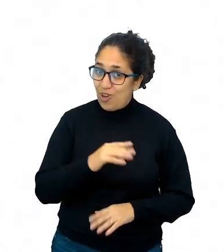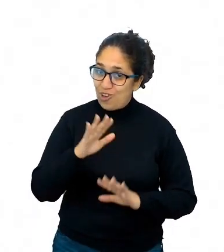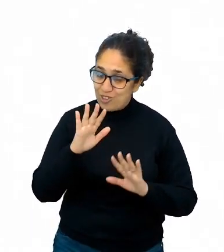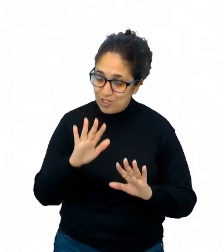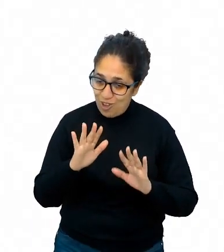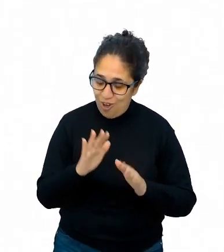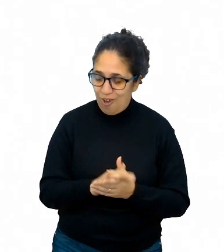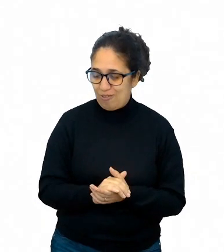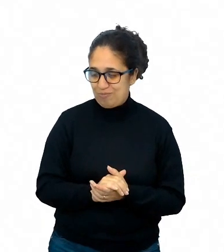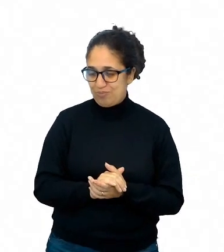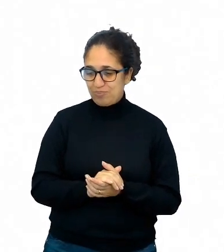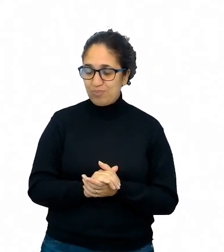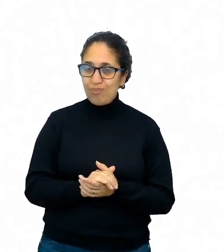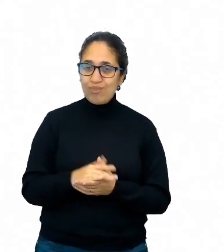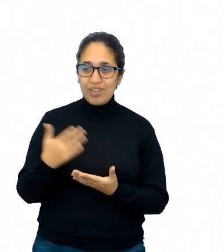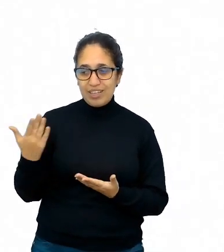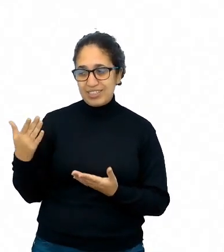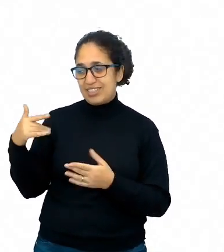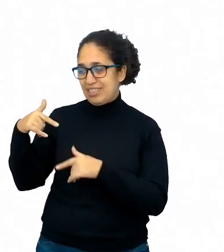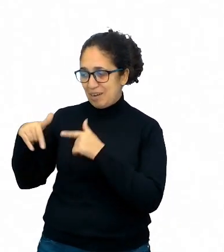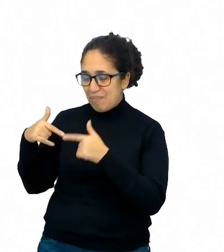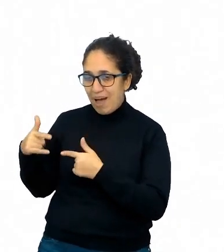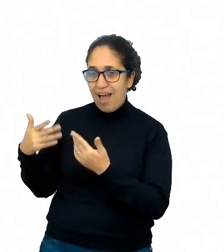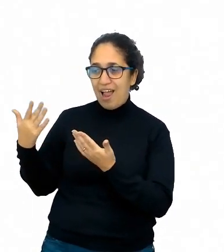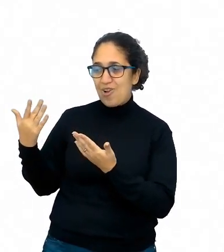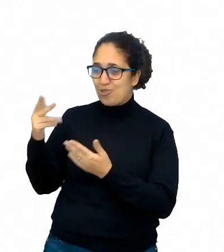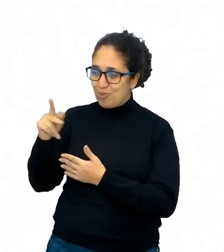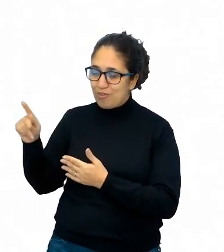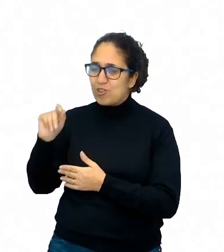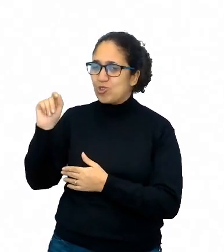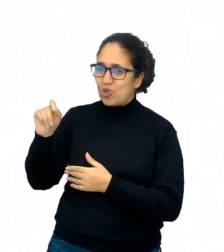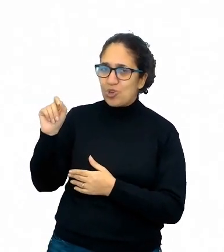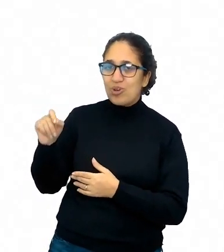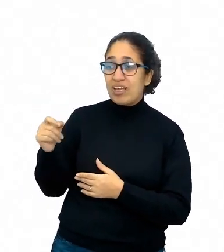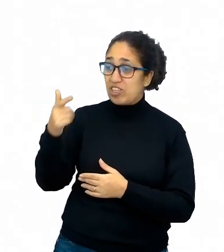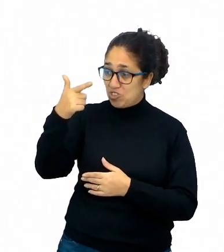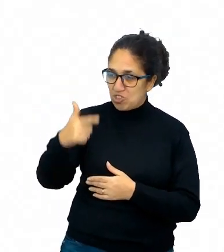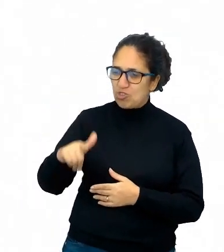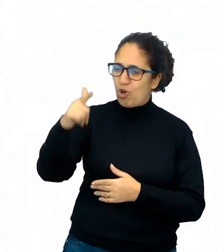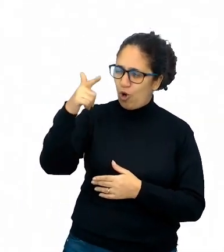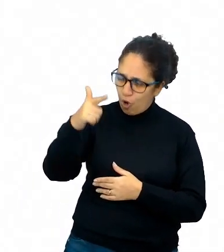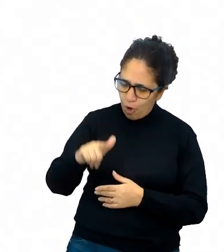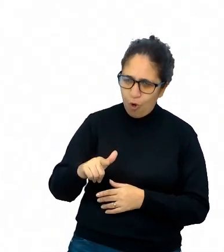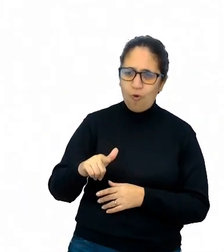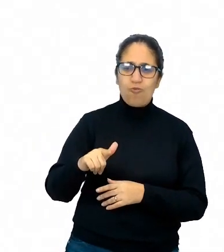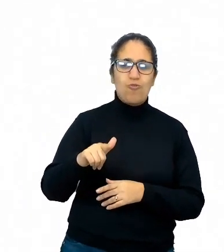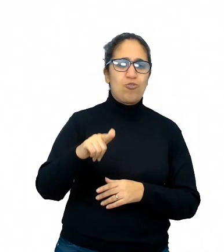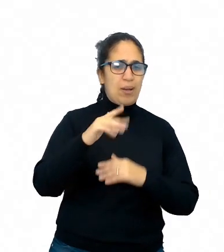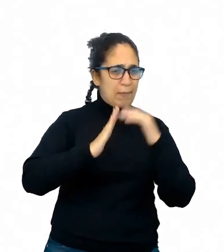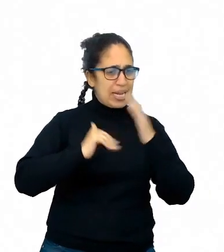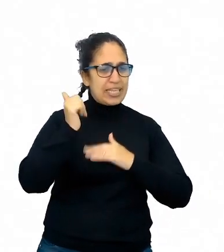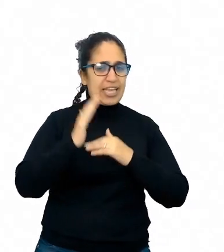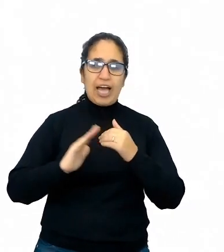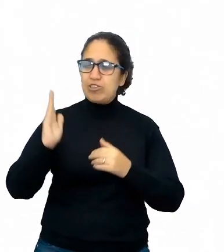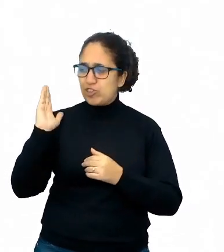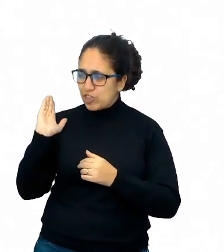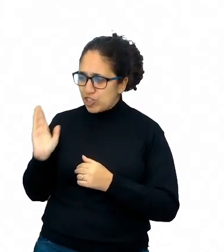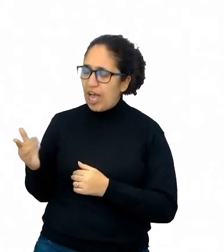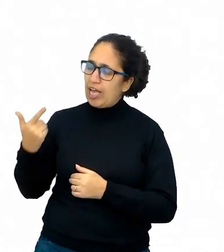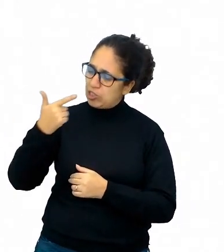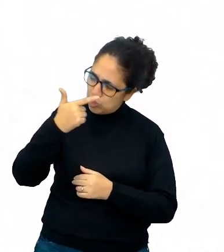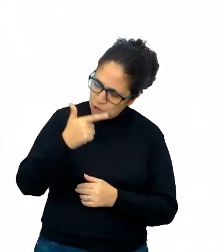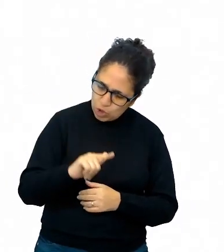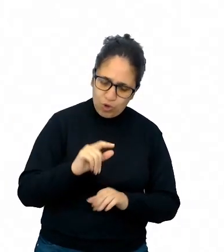fala nesse trabalho, né, do professor de ficar retomando as habilidades anteriores. Então, sempre que a gente tiver